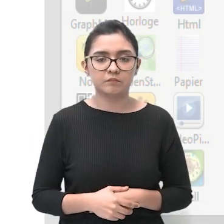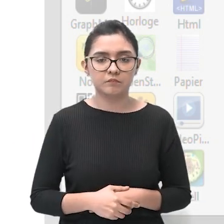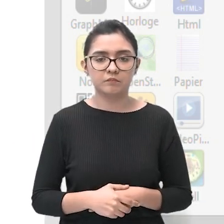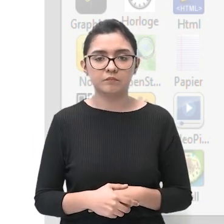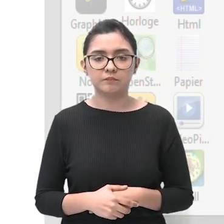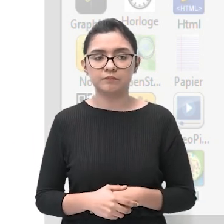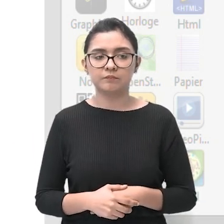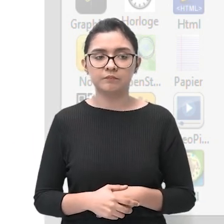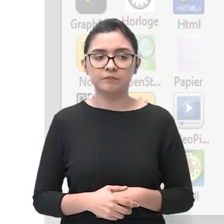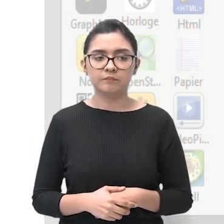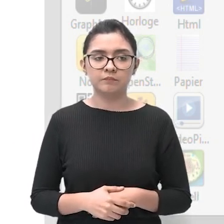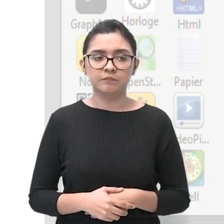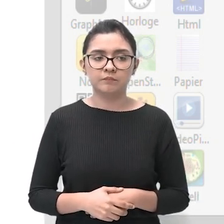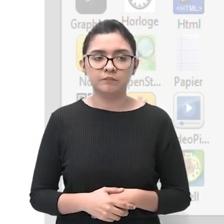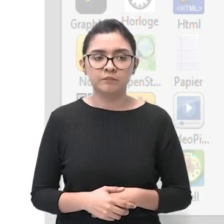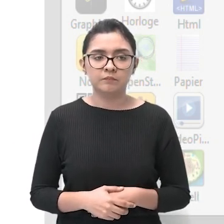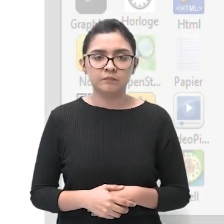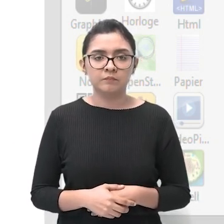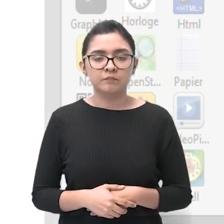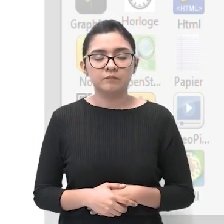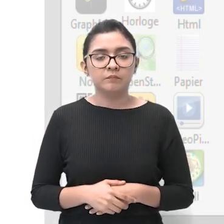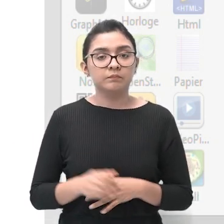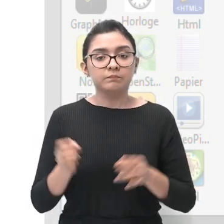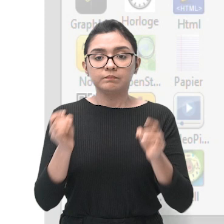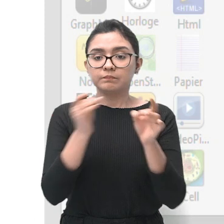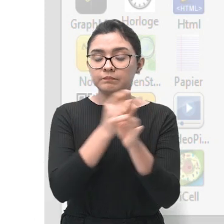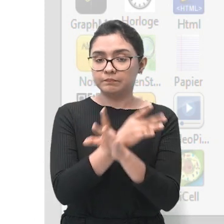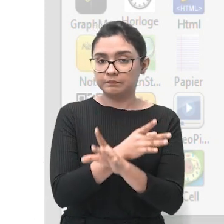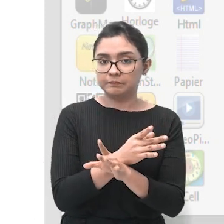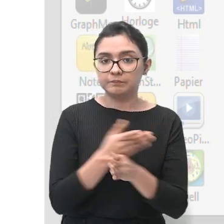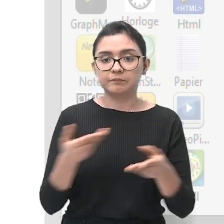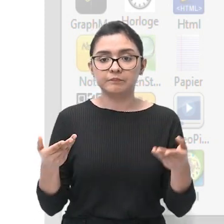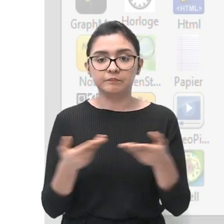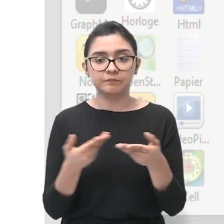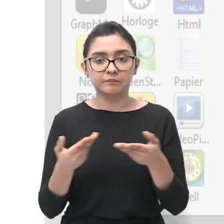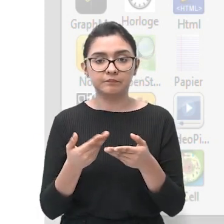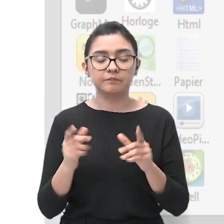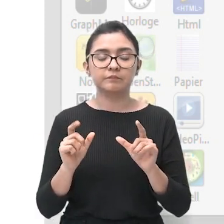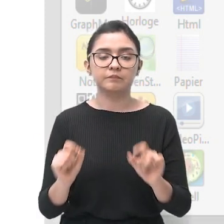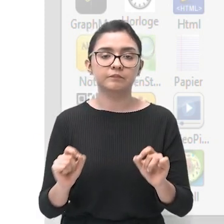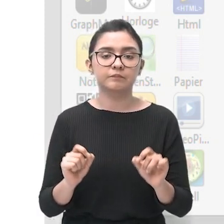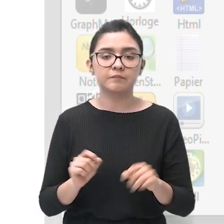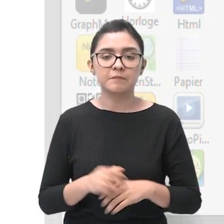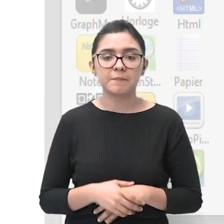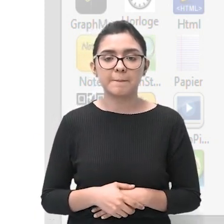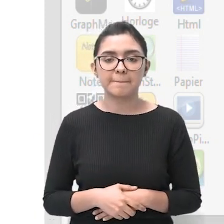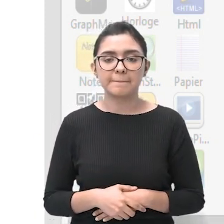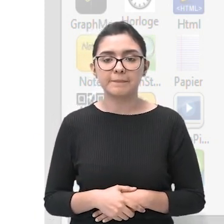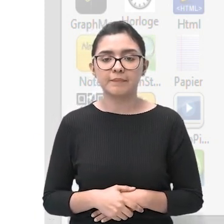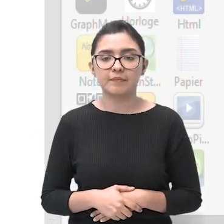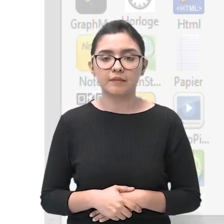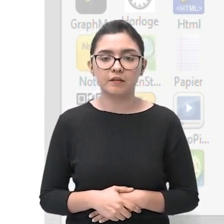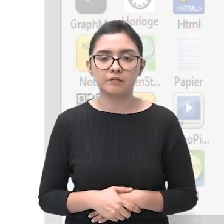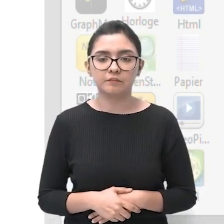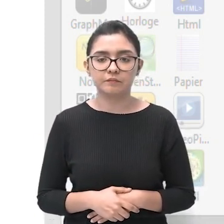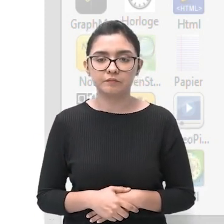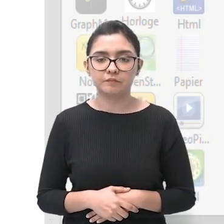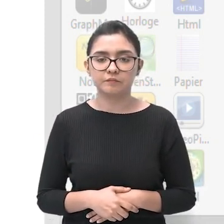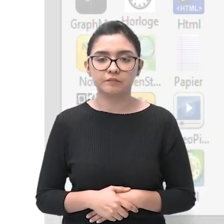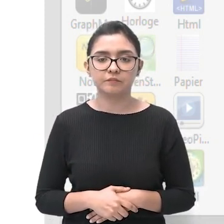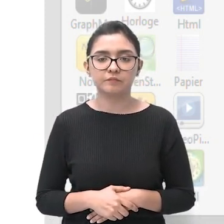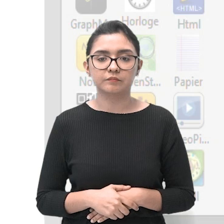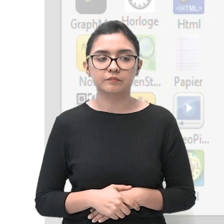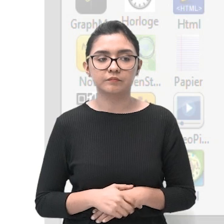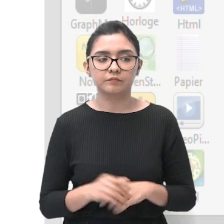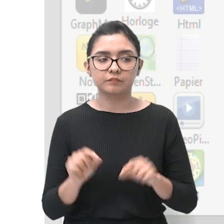5 centímetros. Pronto. Aí vamos traçar aqui, né, o nosso arco.